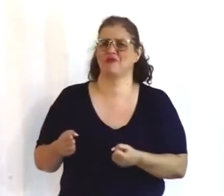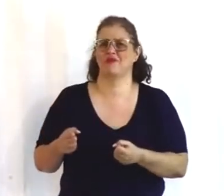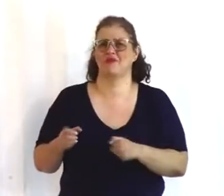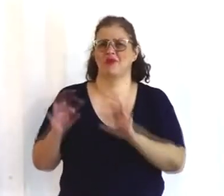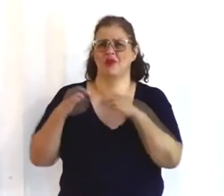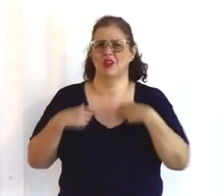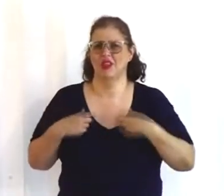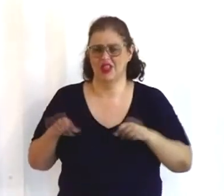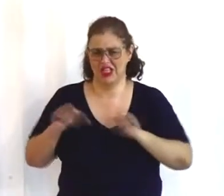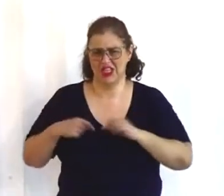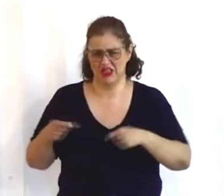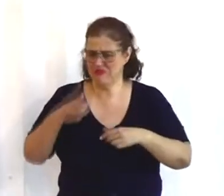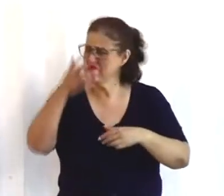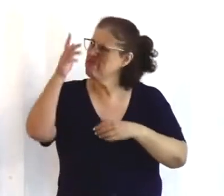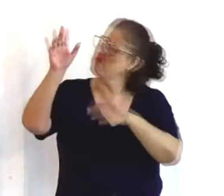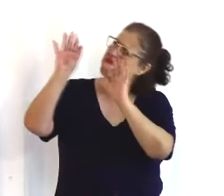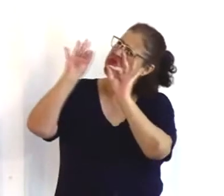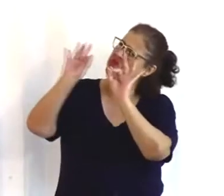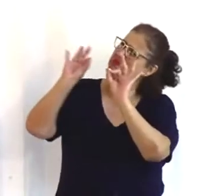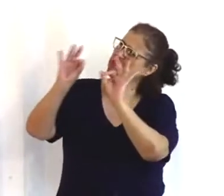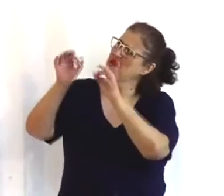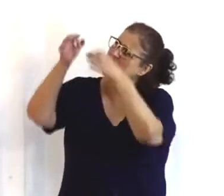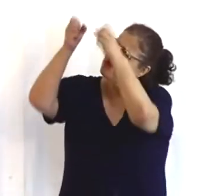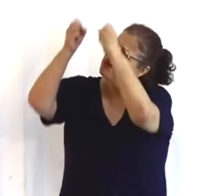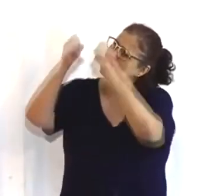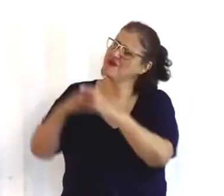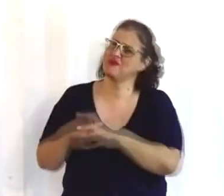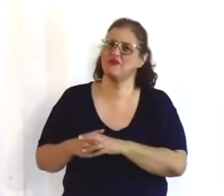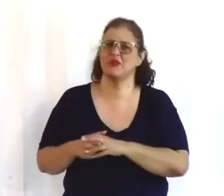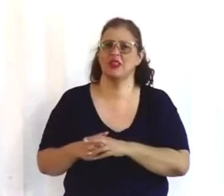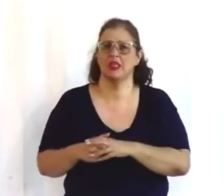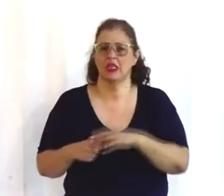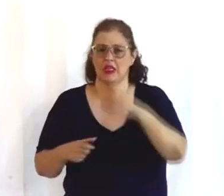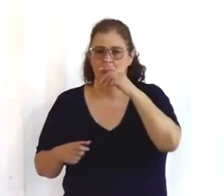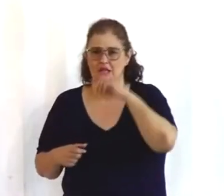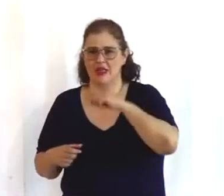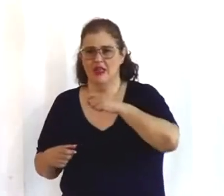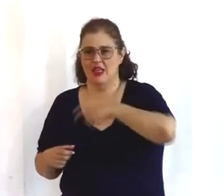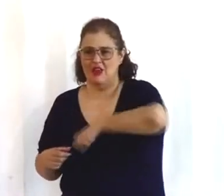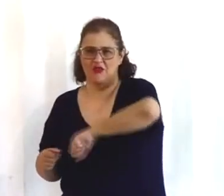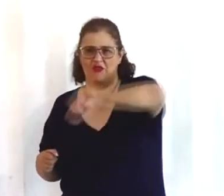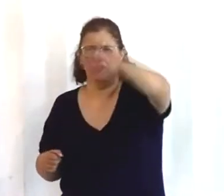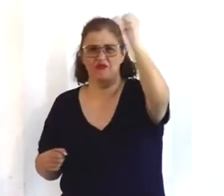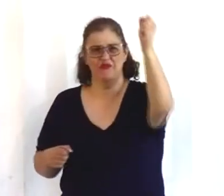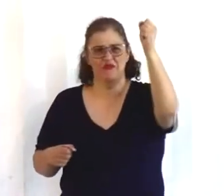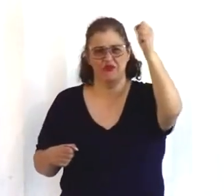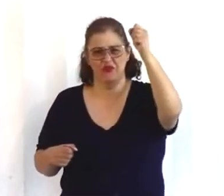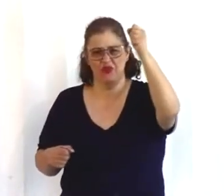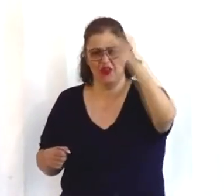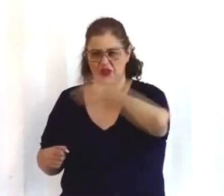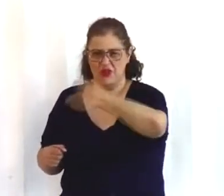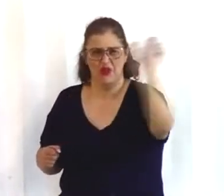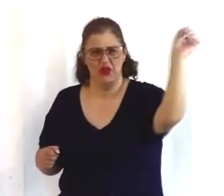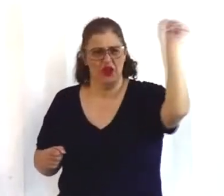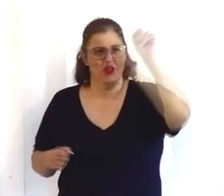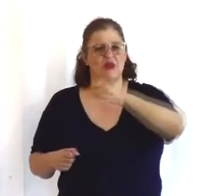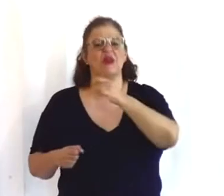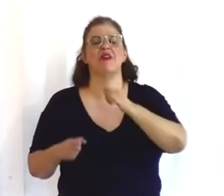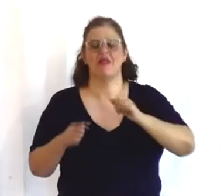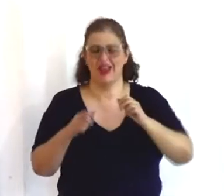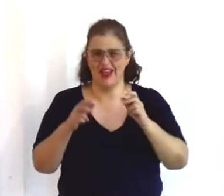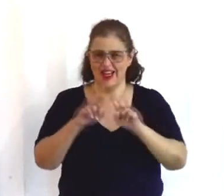espada afiada, para com ela ferir as nações, e ele mesmo as regerá com cetro de ferro, e